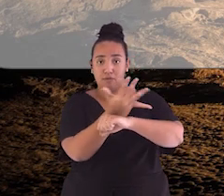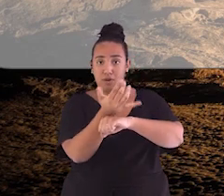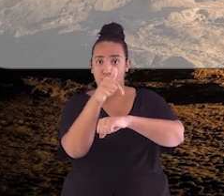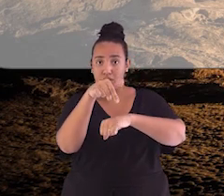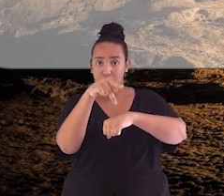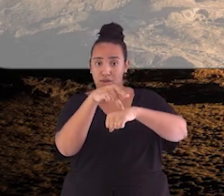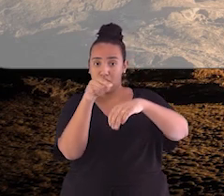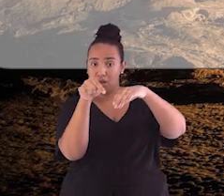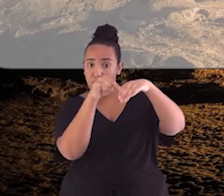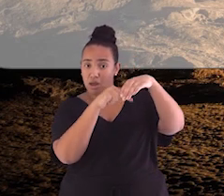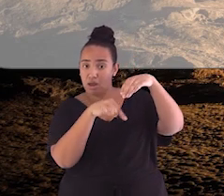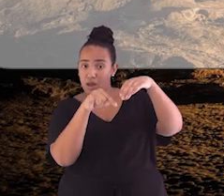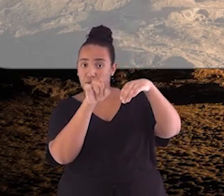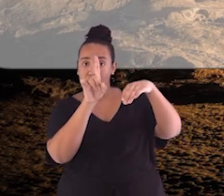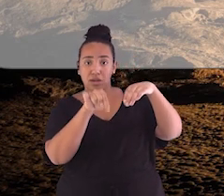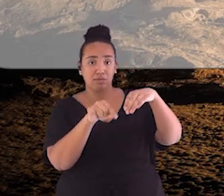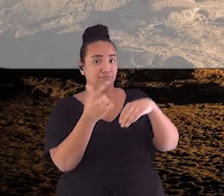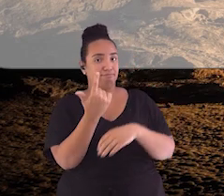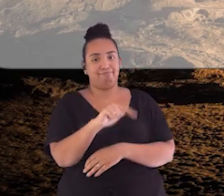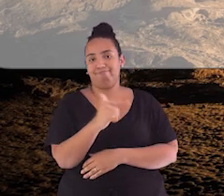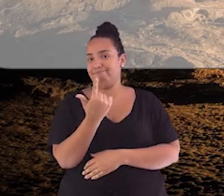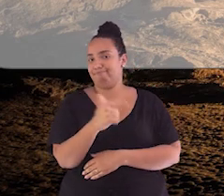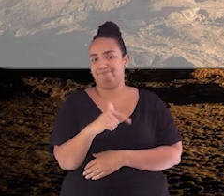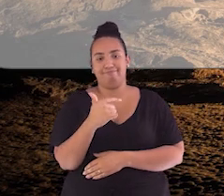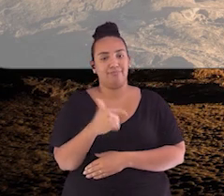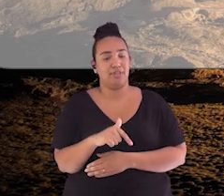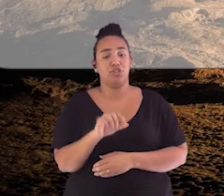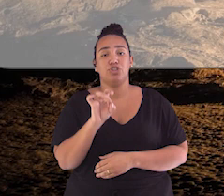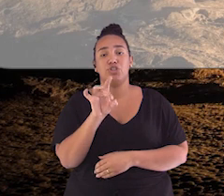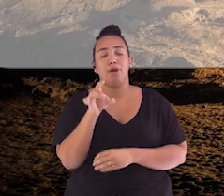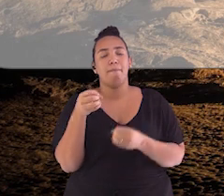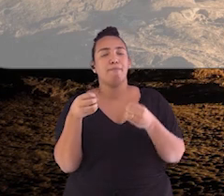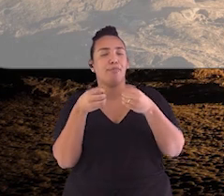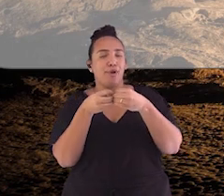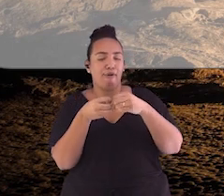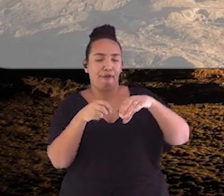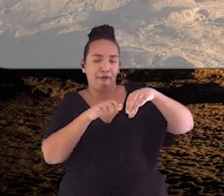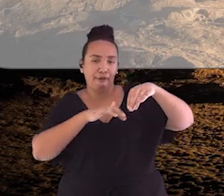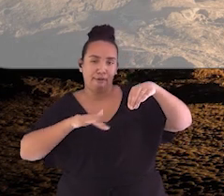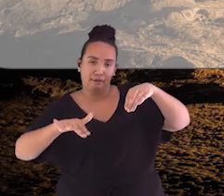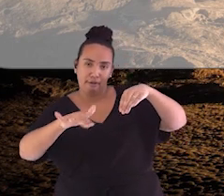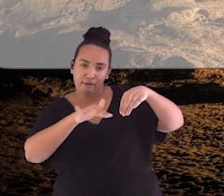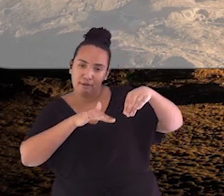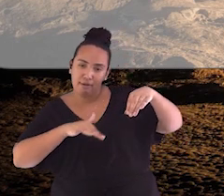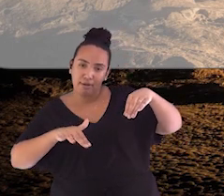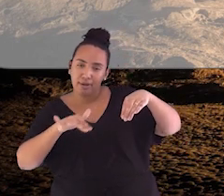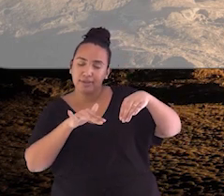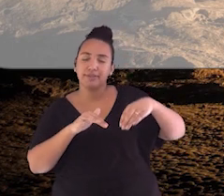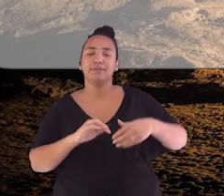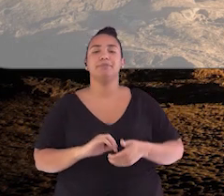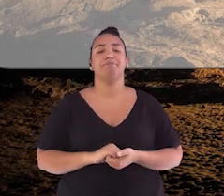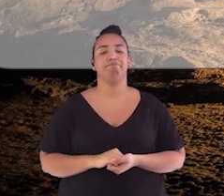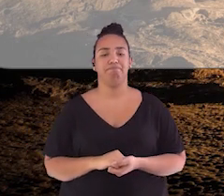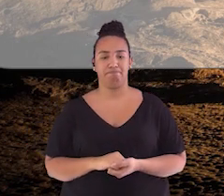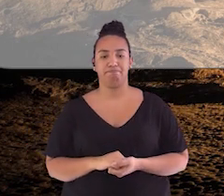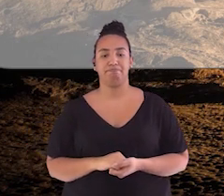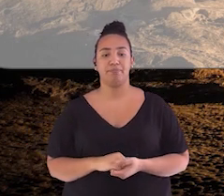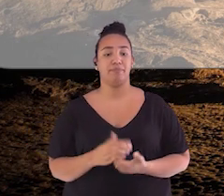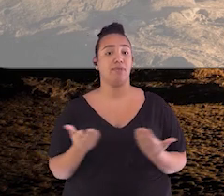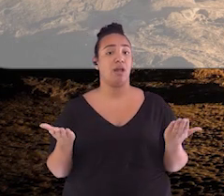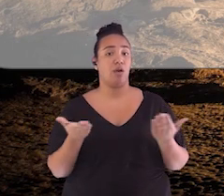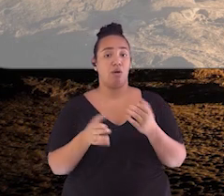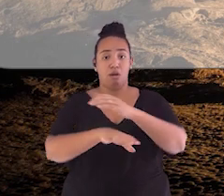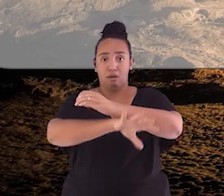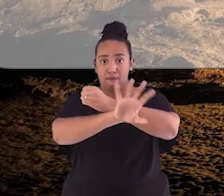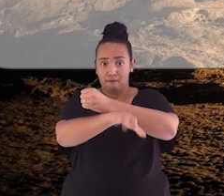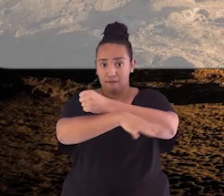ser considerada inexistente, exceto perto das entradas ou as aberturas. Já a fauna